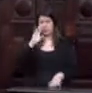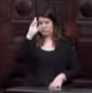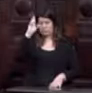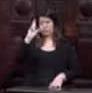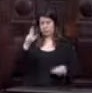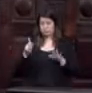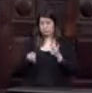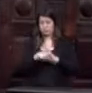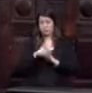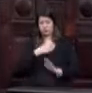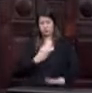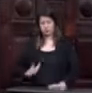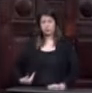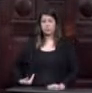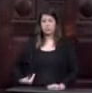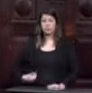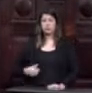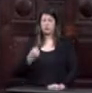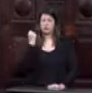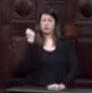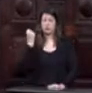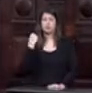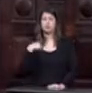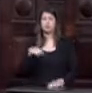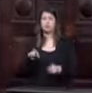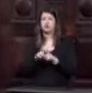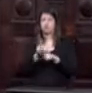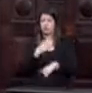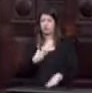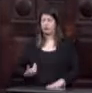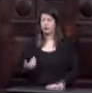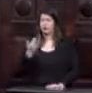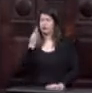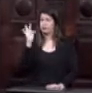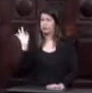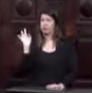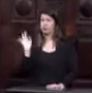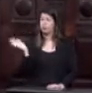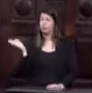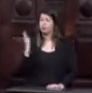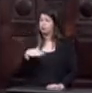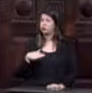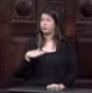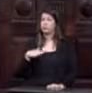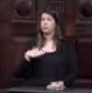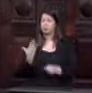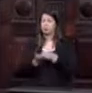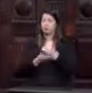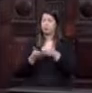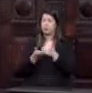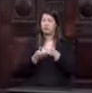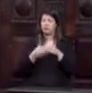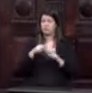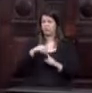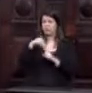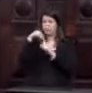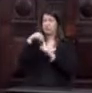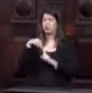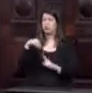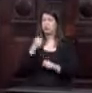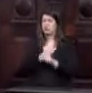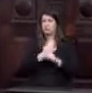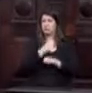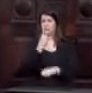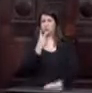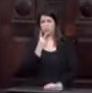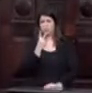lideranças do governo, os demais poderes e o governo federal trouxe para a base de referência o ano de